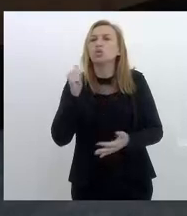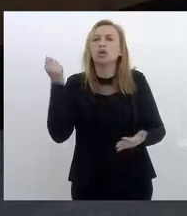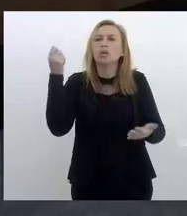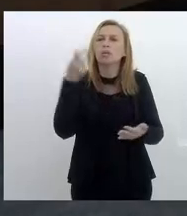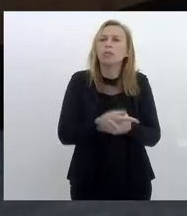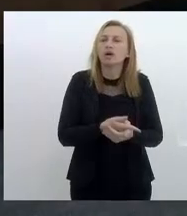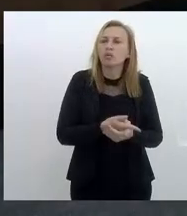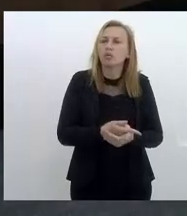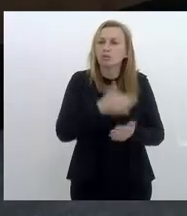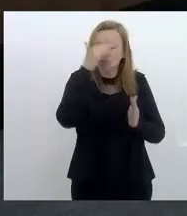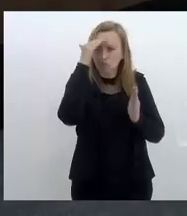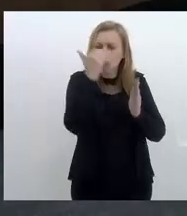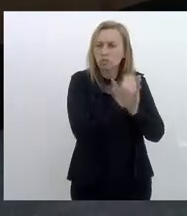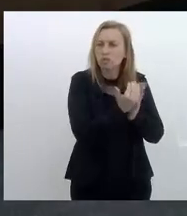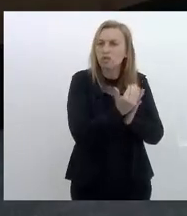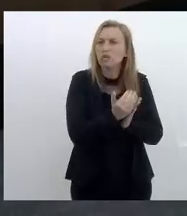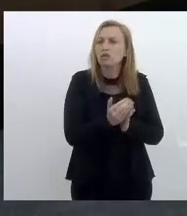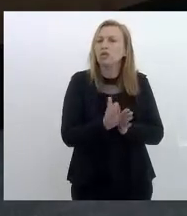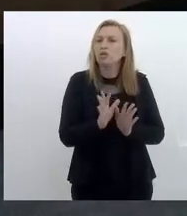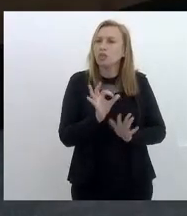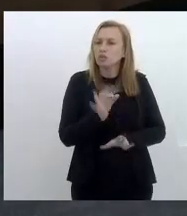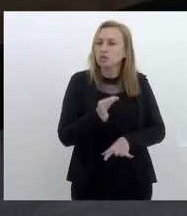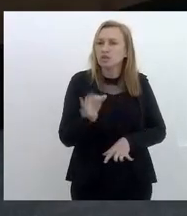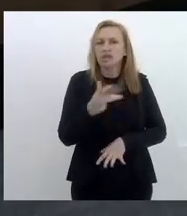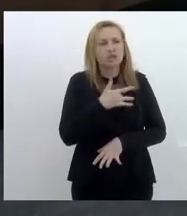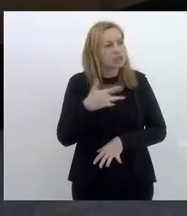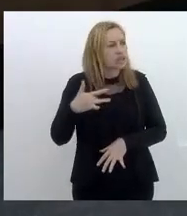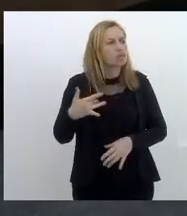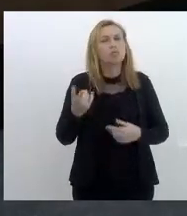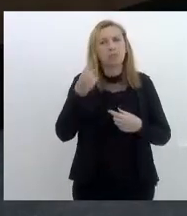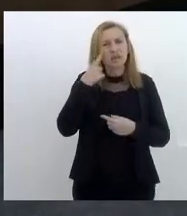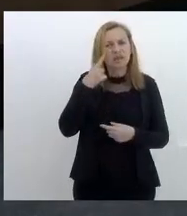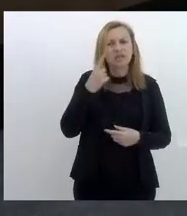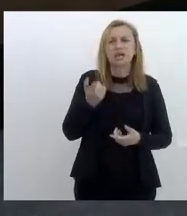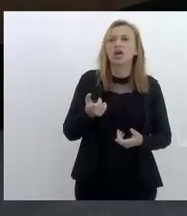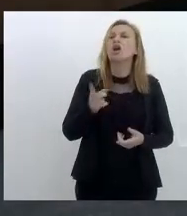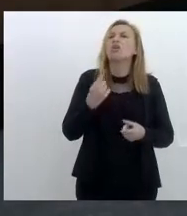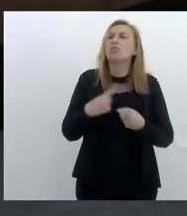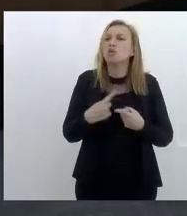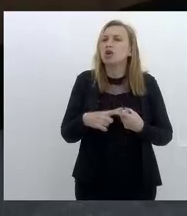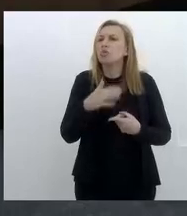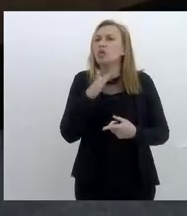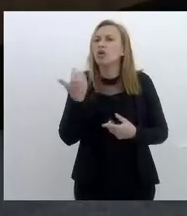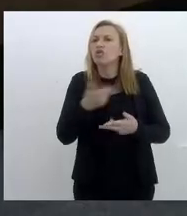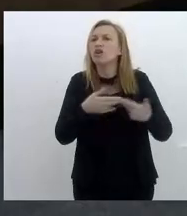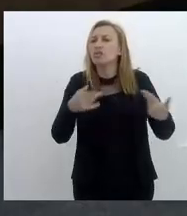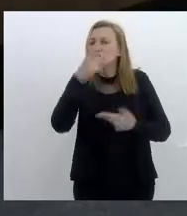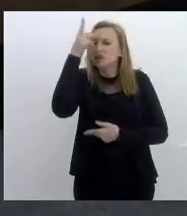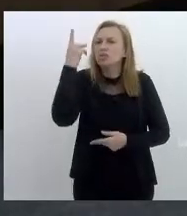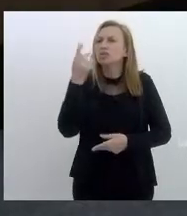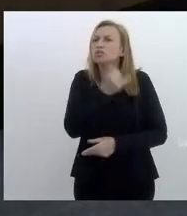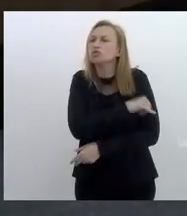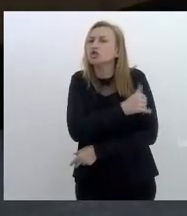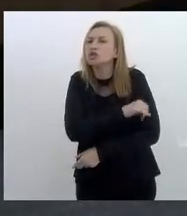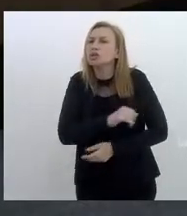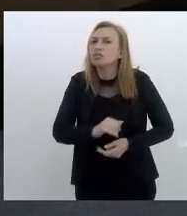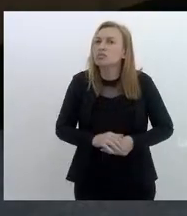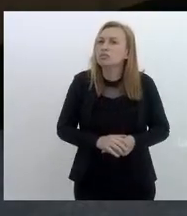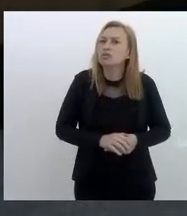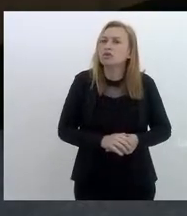o mínimo na saúde precisamos refletir isso porque morreu tanta gente no Rio de Janeiro e